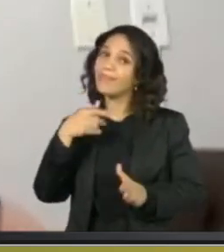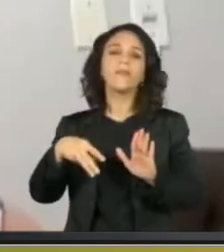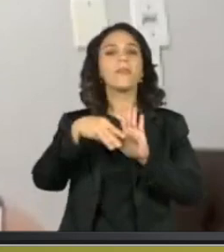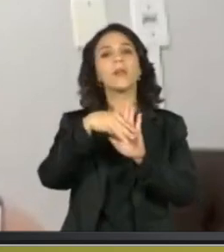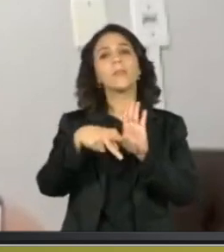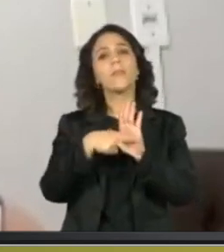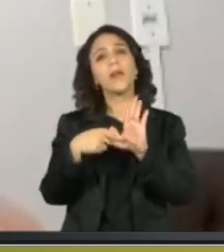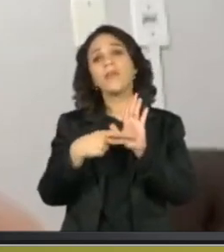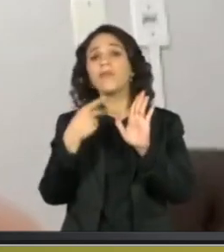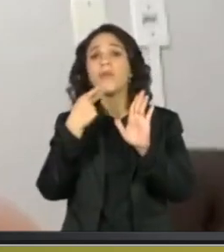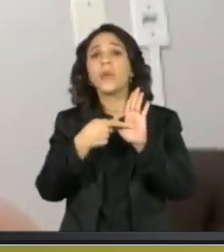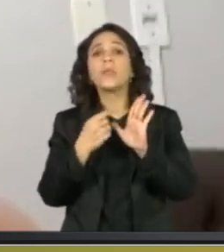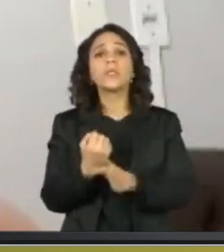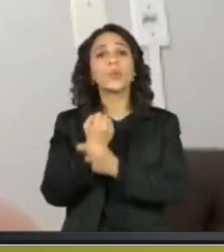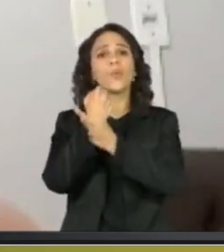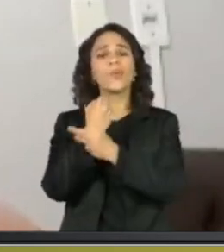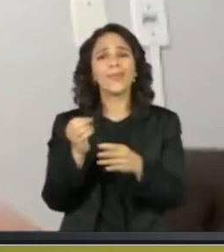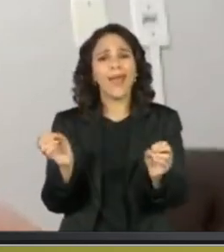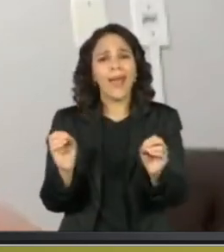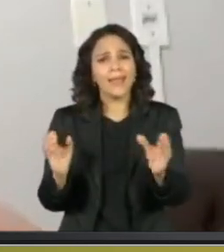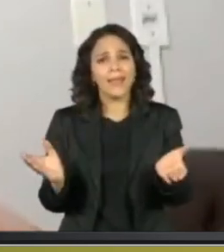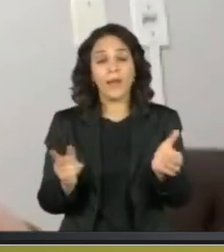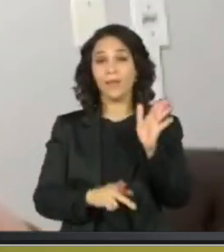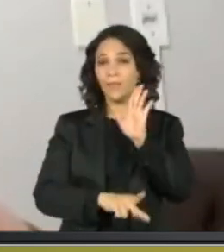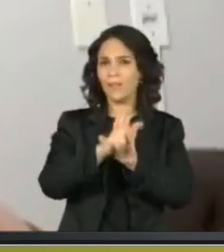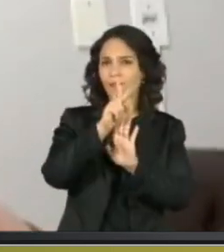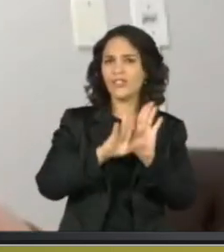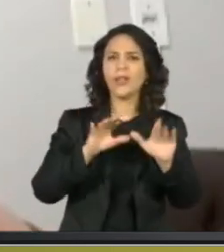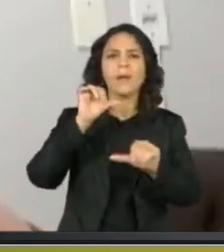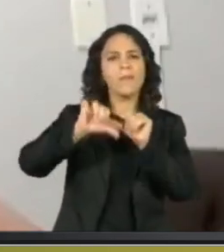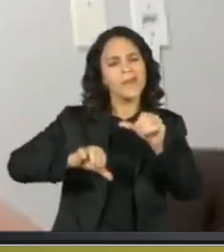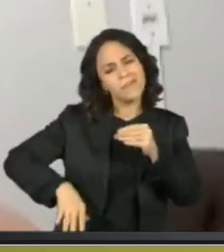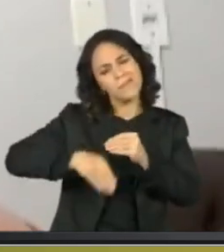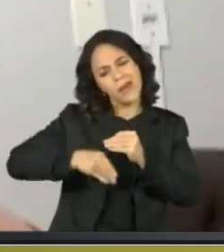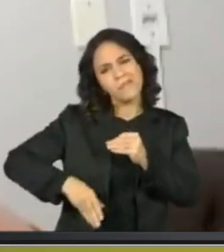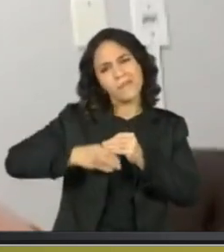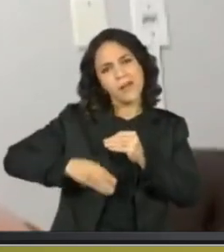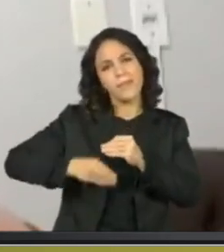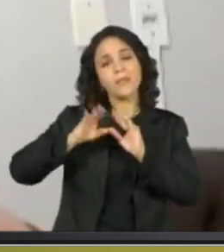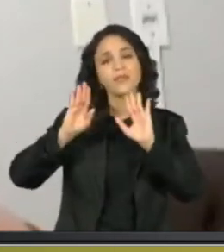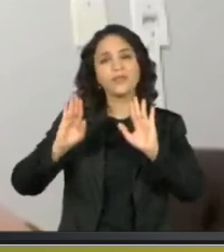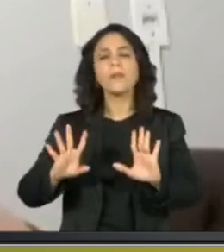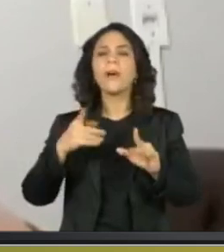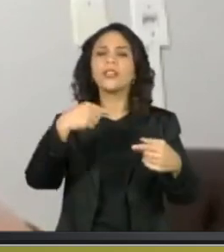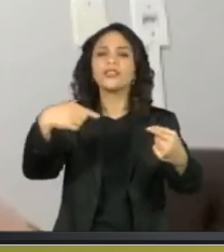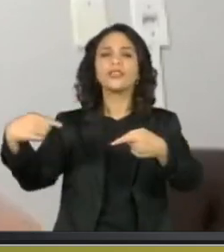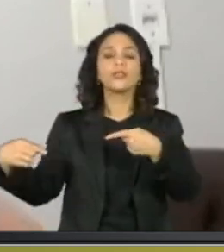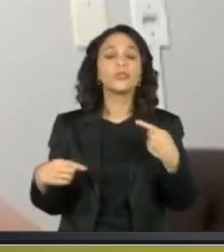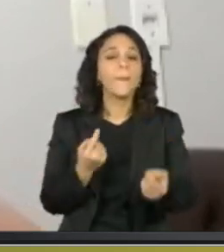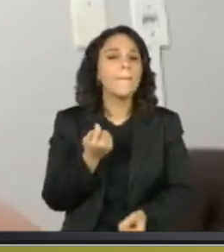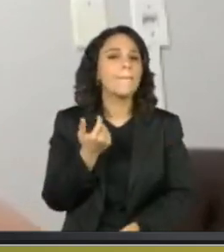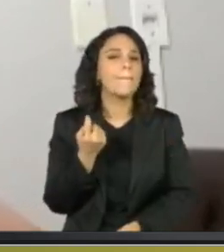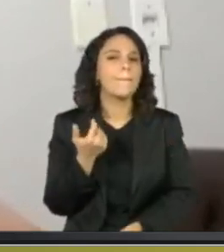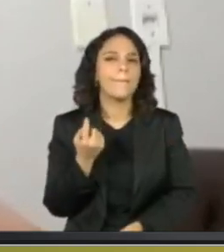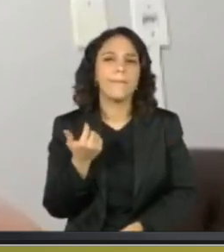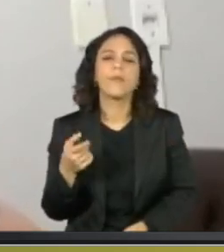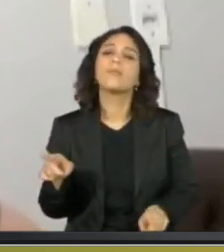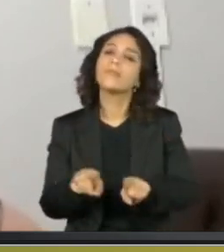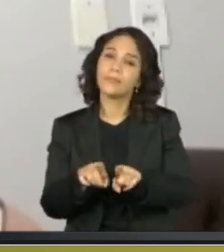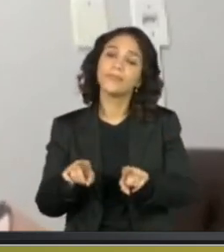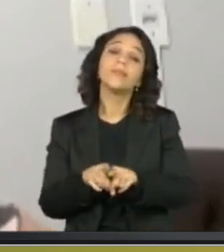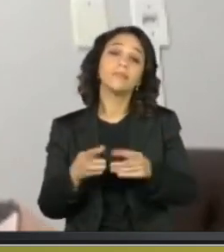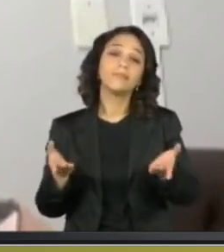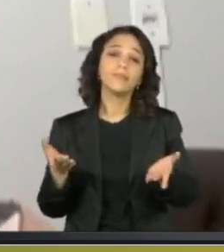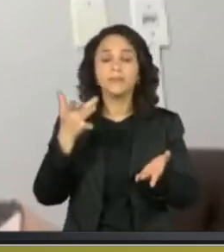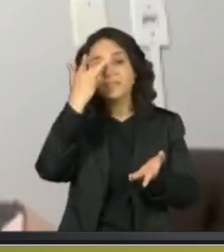provisória não diz a que veio. Esse é um projeto que teve inúmeras emendas, mas que foi pouquíssimo discutido e, fundamentalmente, que